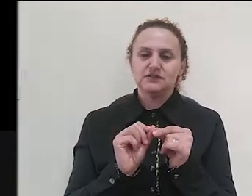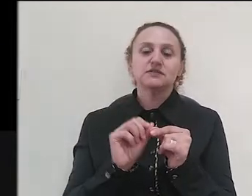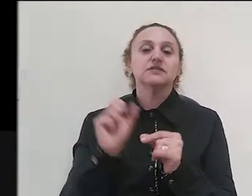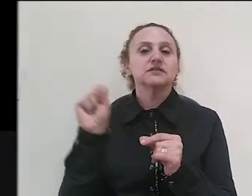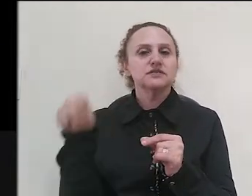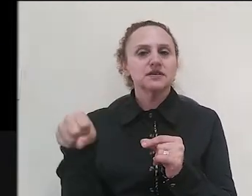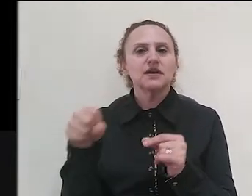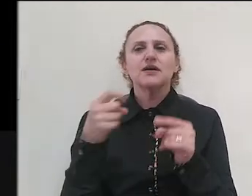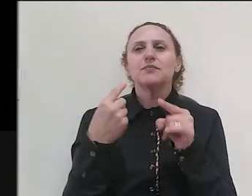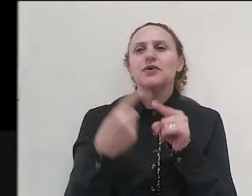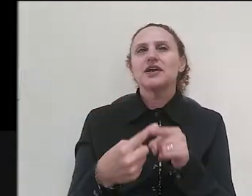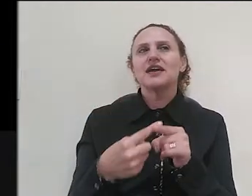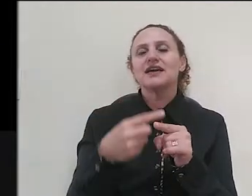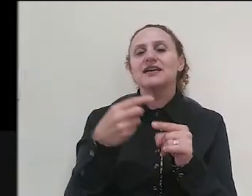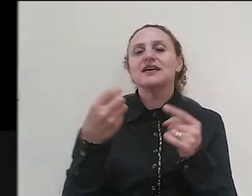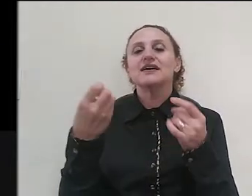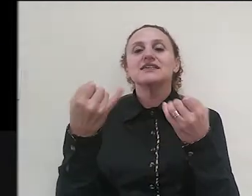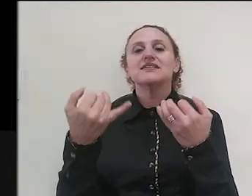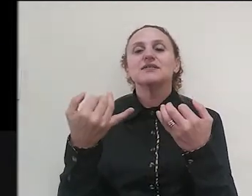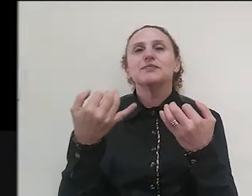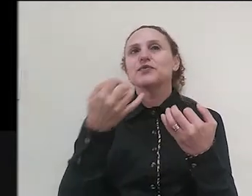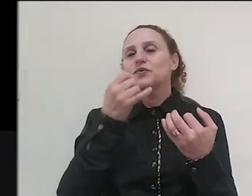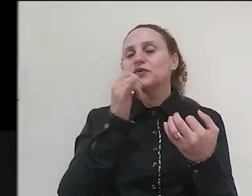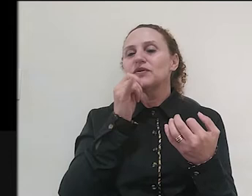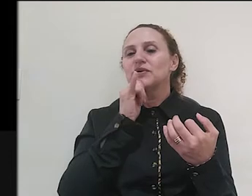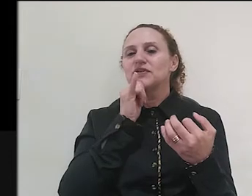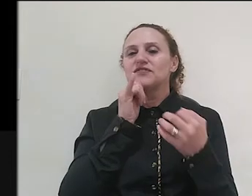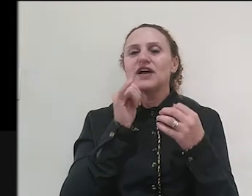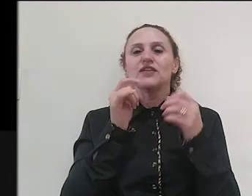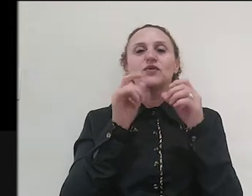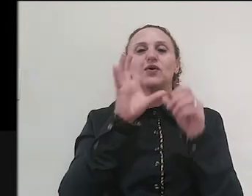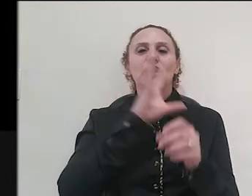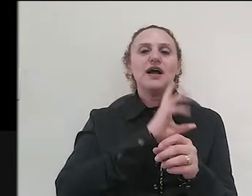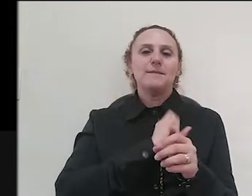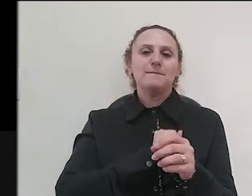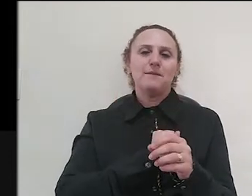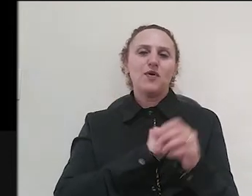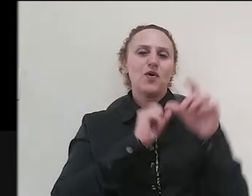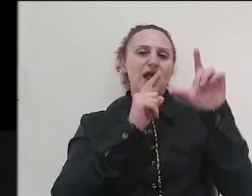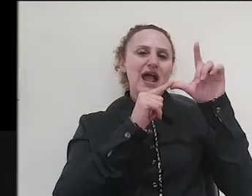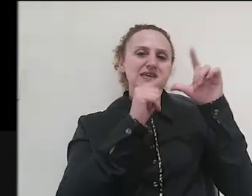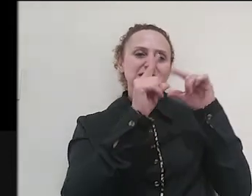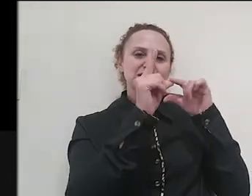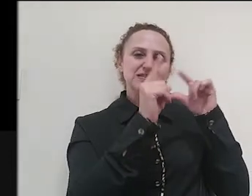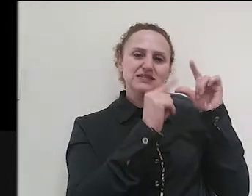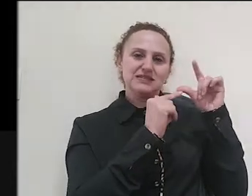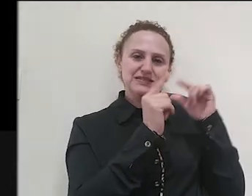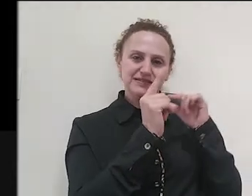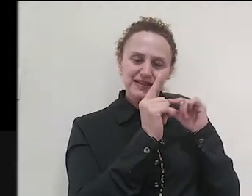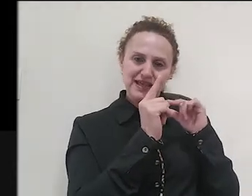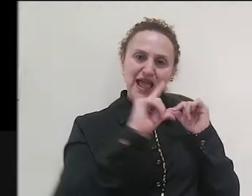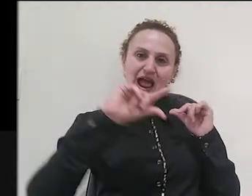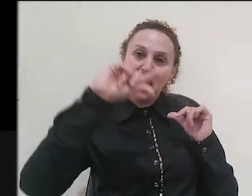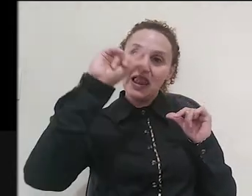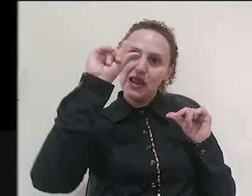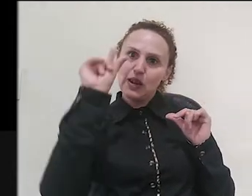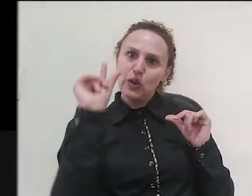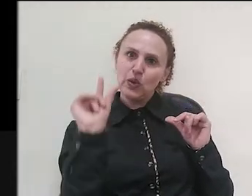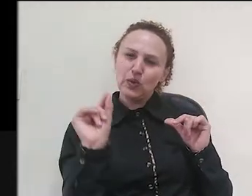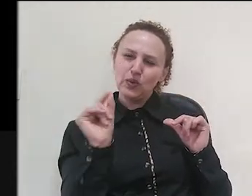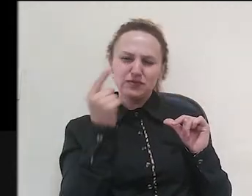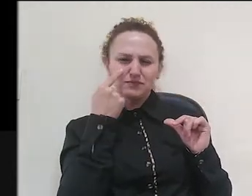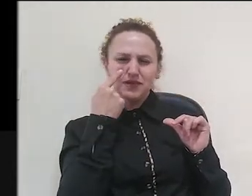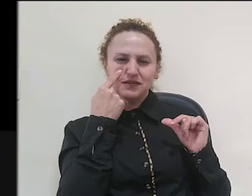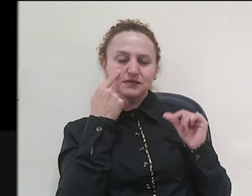a lua, as Pleiades, todas eram consideradas divindades, né? A gente tinha uma outra explicação do mundo. Quando a gente vê esses poemas sobre